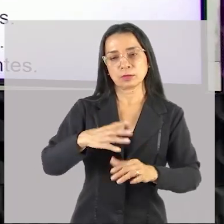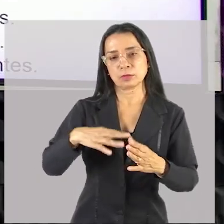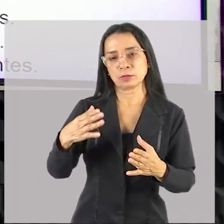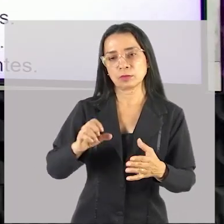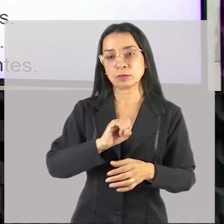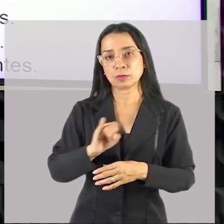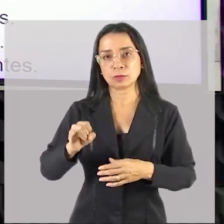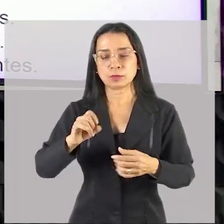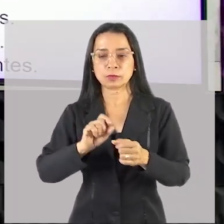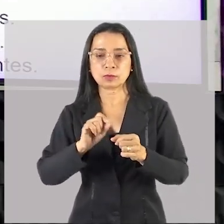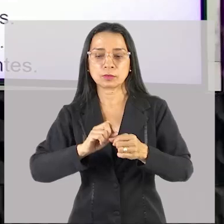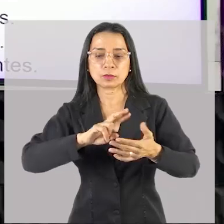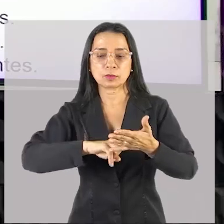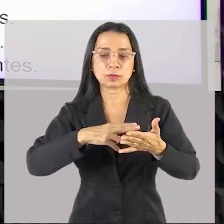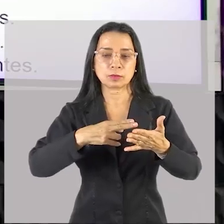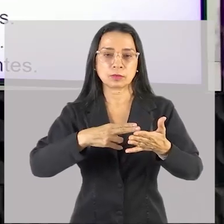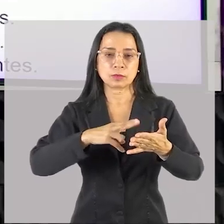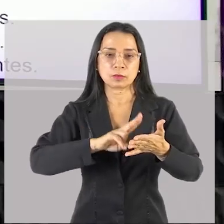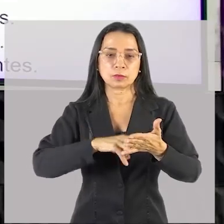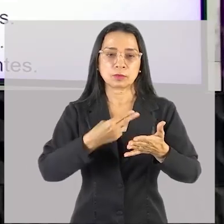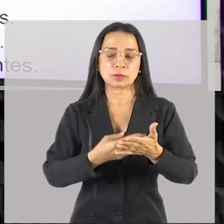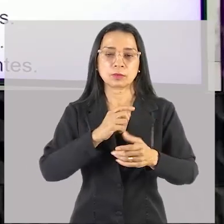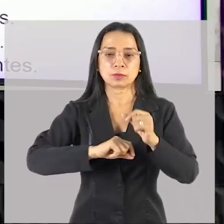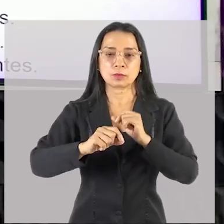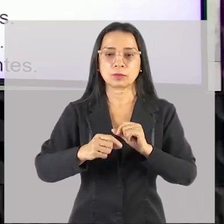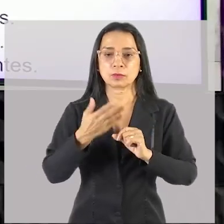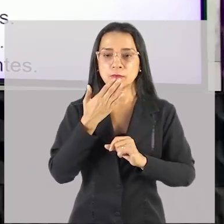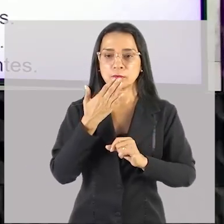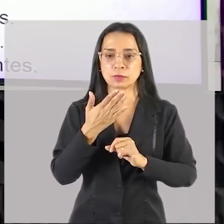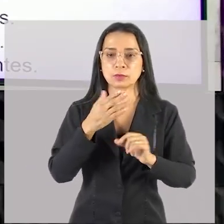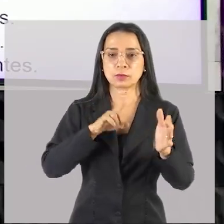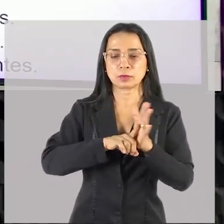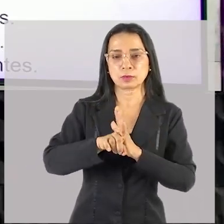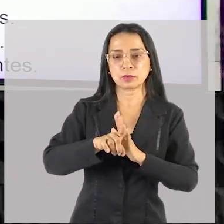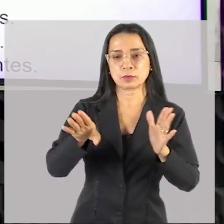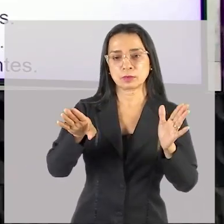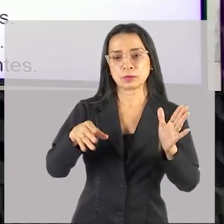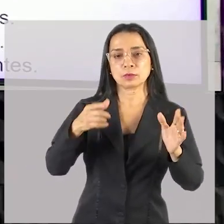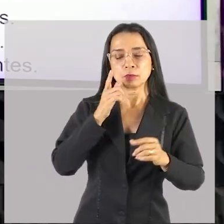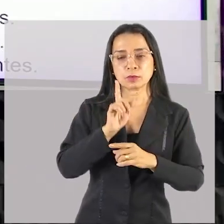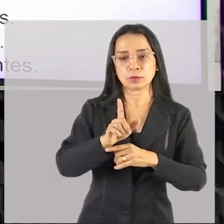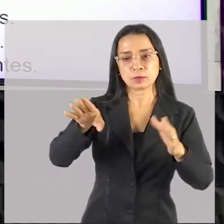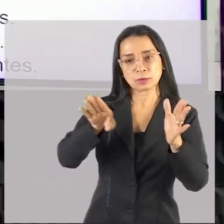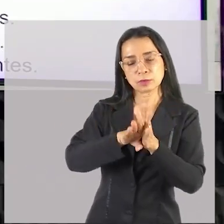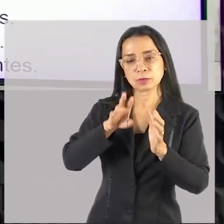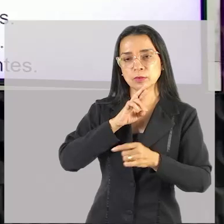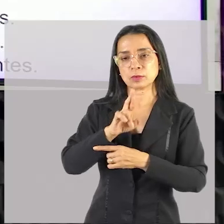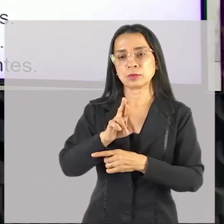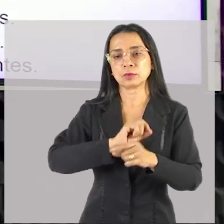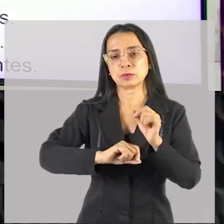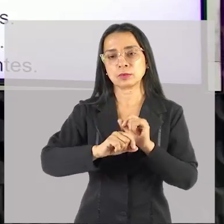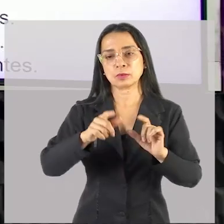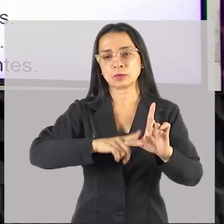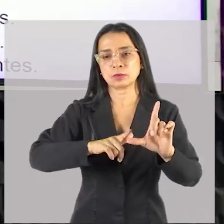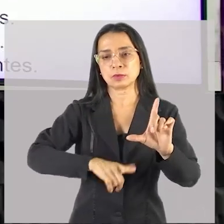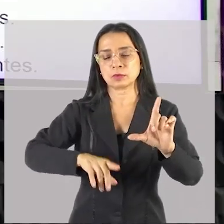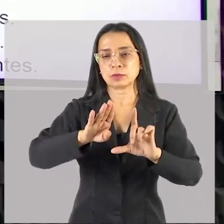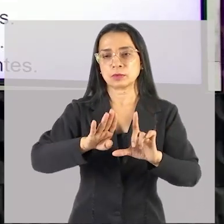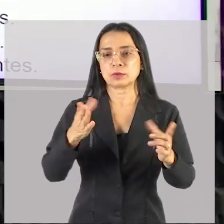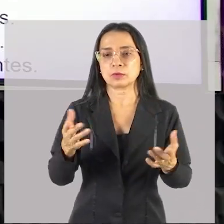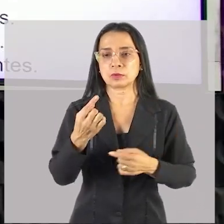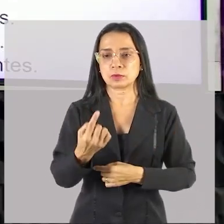o Aristóteles vai dizer que o ser humano, que diferencia a gente dos outros animais, é que nós somos animais políticos, ou seja, a gente tem a capacidade de se organizar,